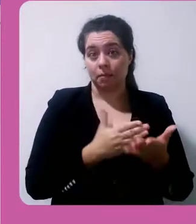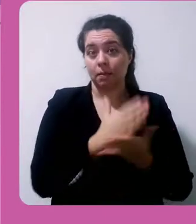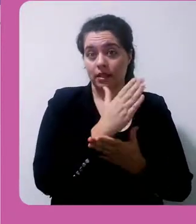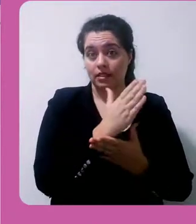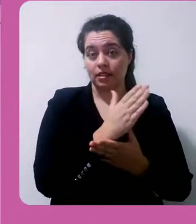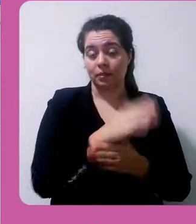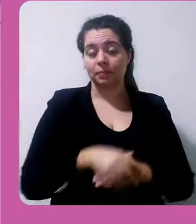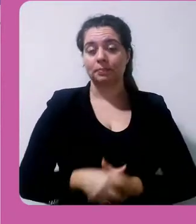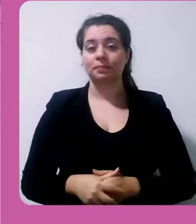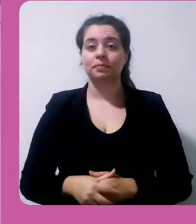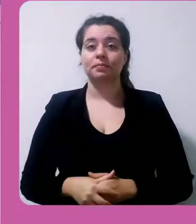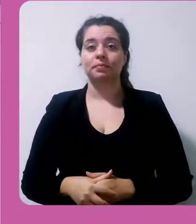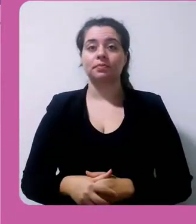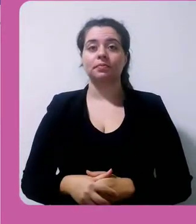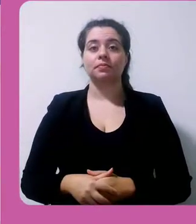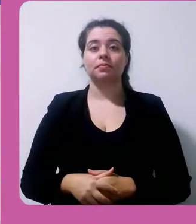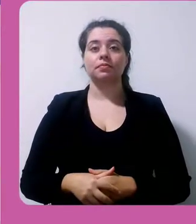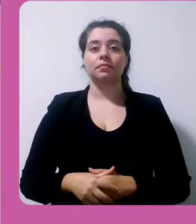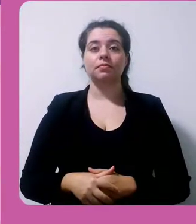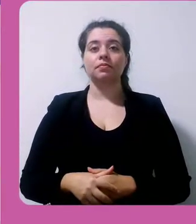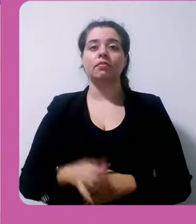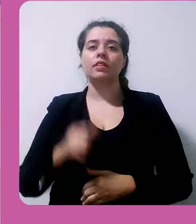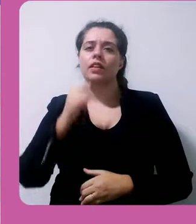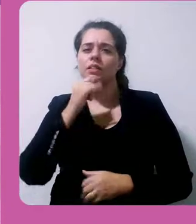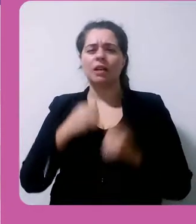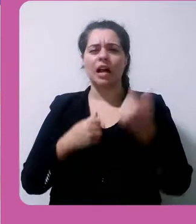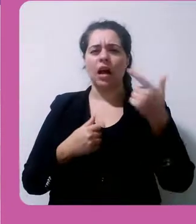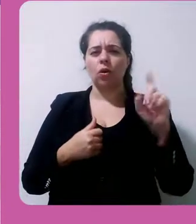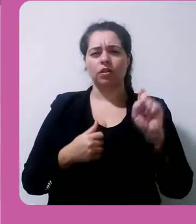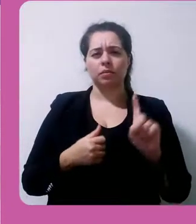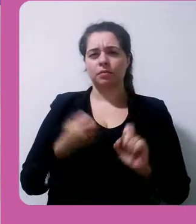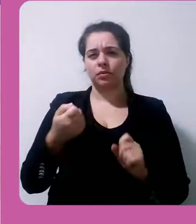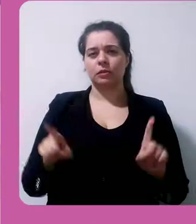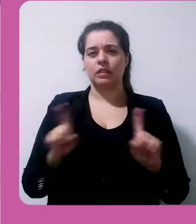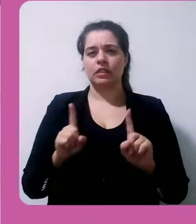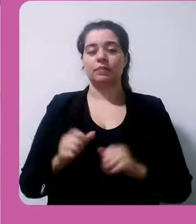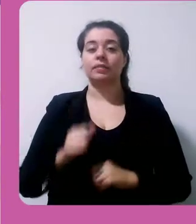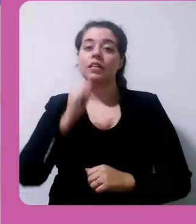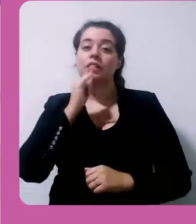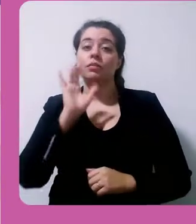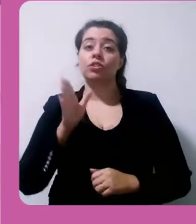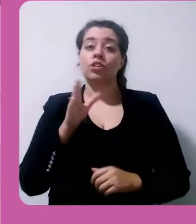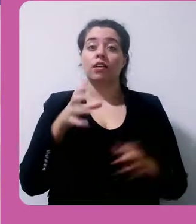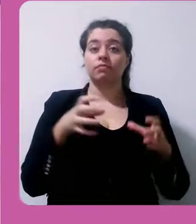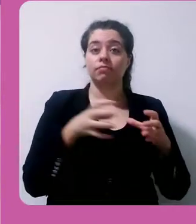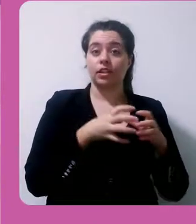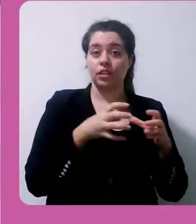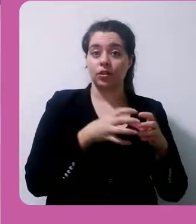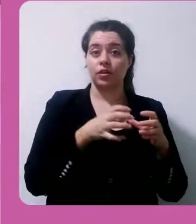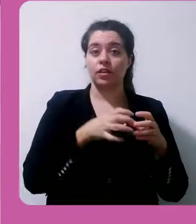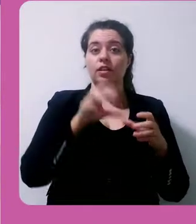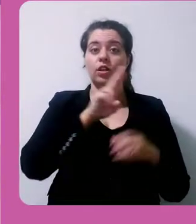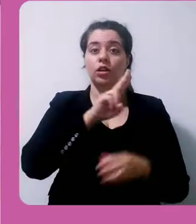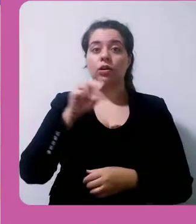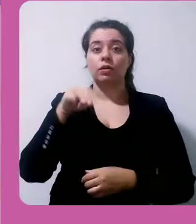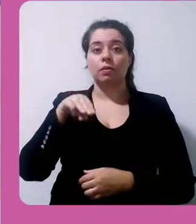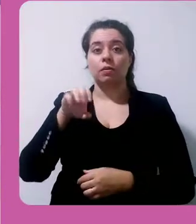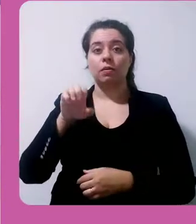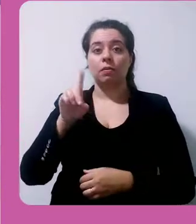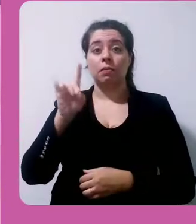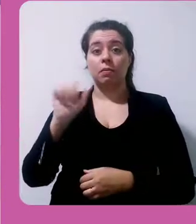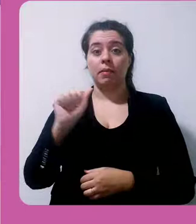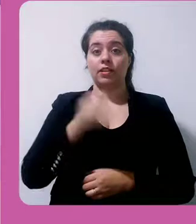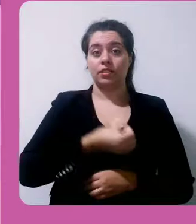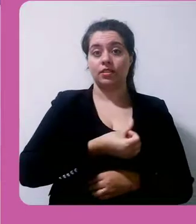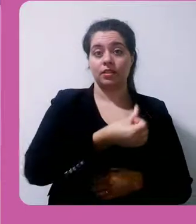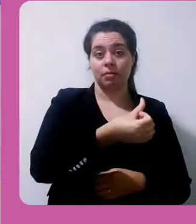opções nós não precisamos marcar. Então, eu já criei uma categoria chamada média do semestre. E agora, vejam, eu preciso